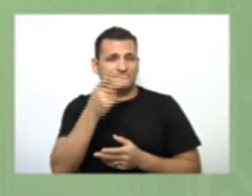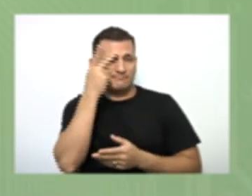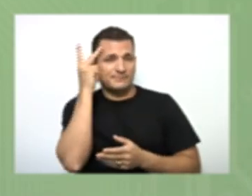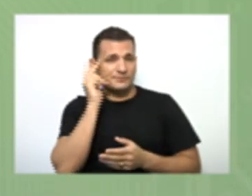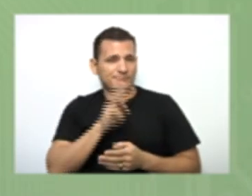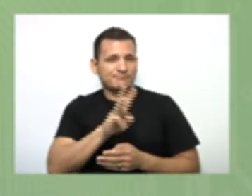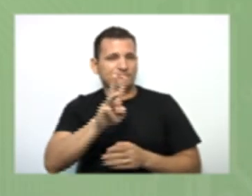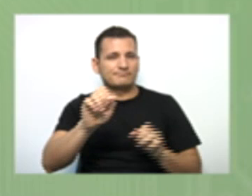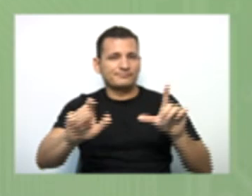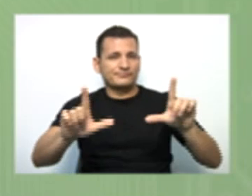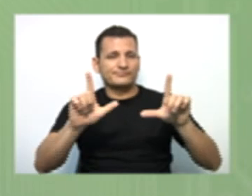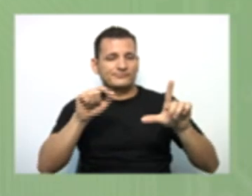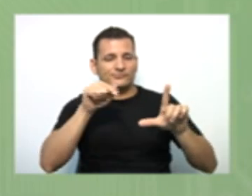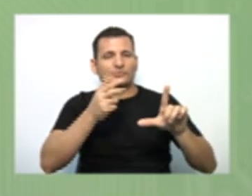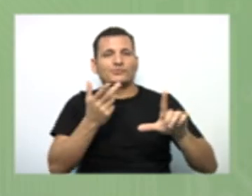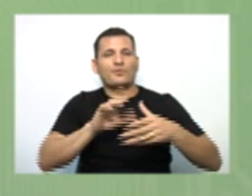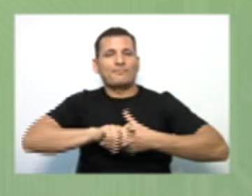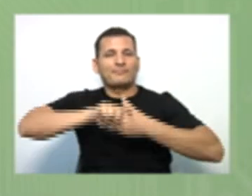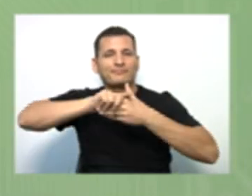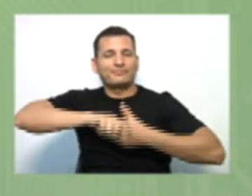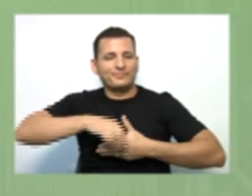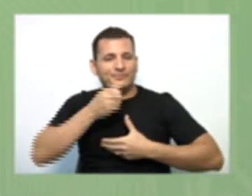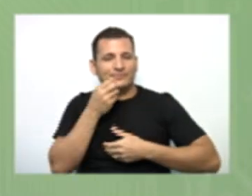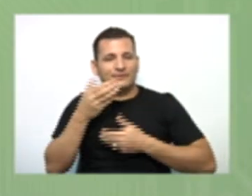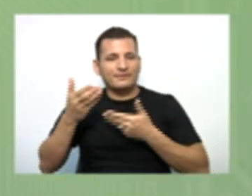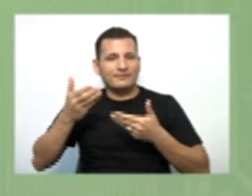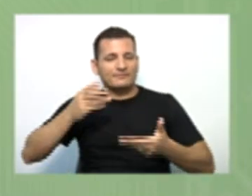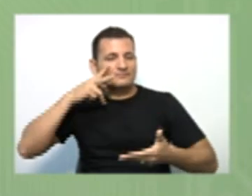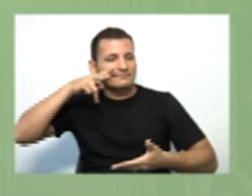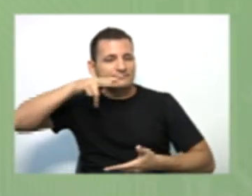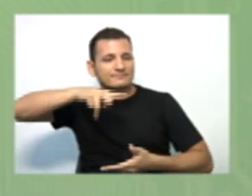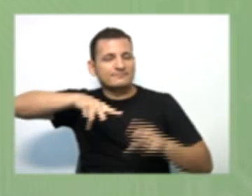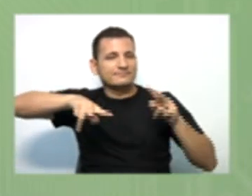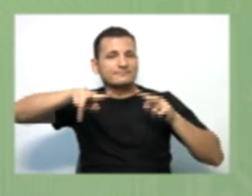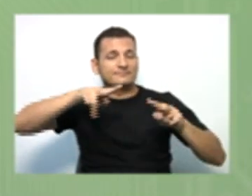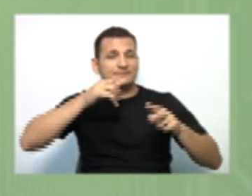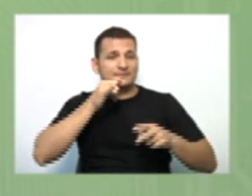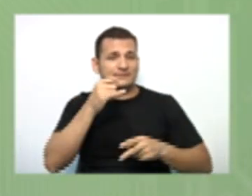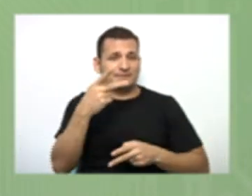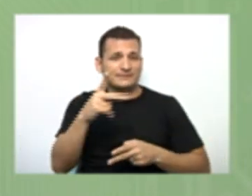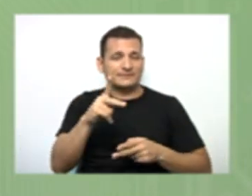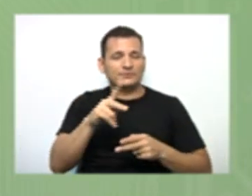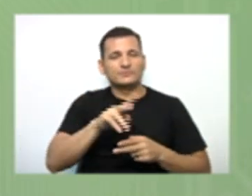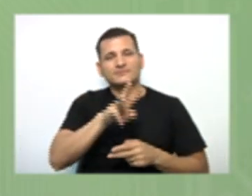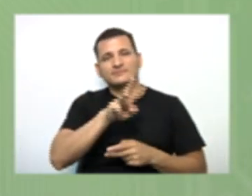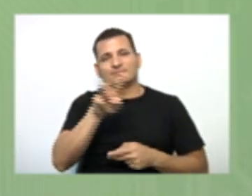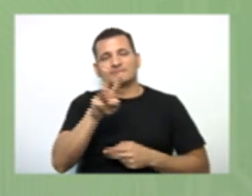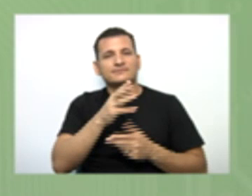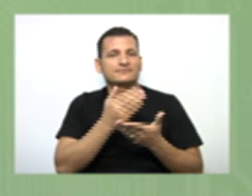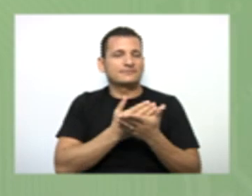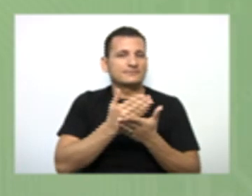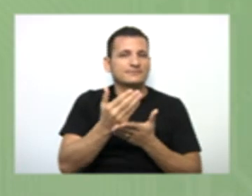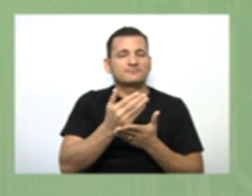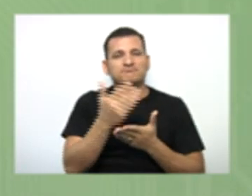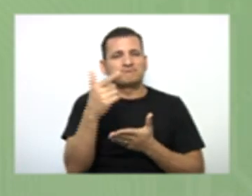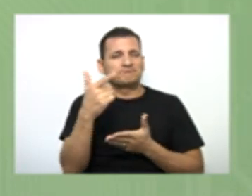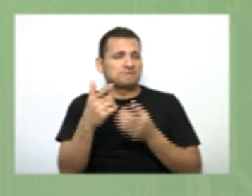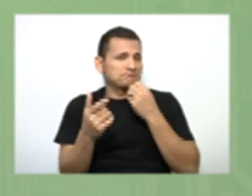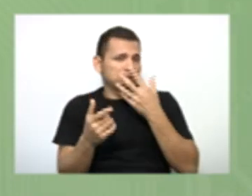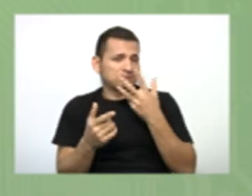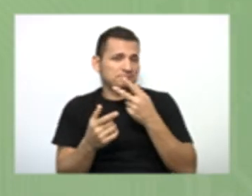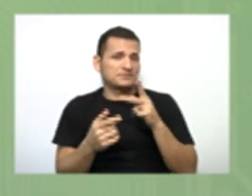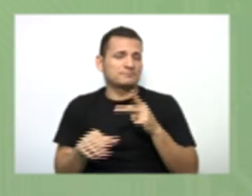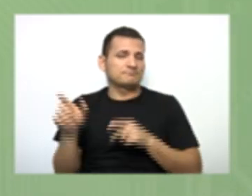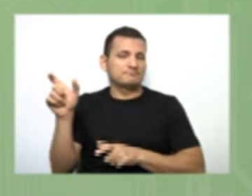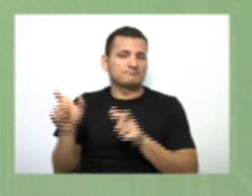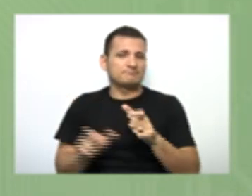que entram no seu site. Então, se o seu cartaz de boas-vindas não estiver bom, o seu cliente vai sair